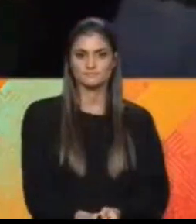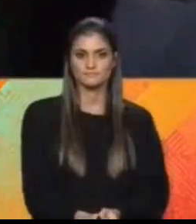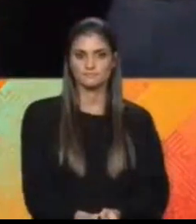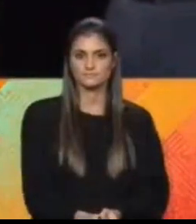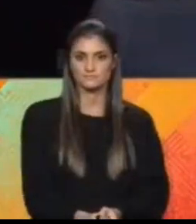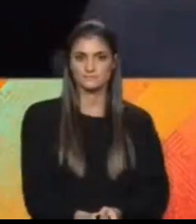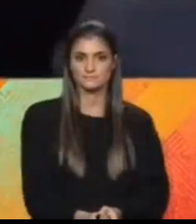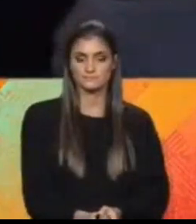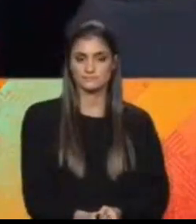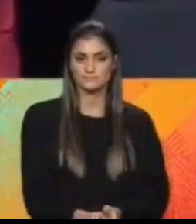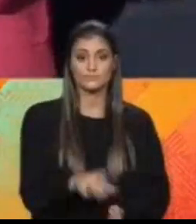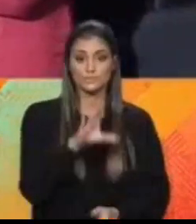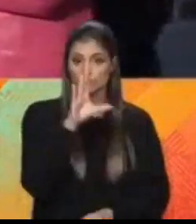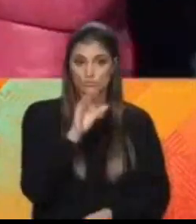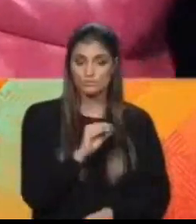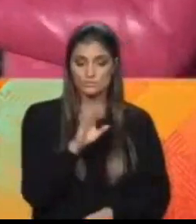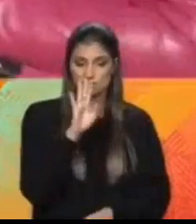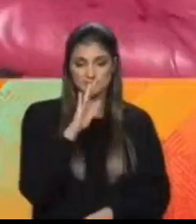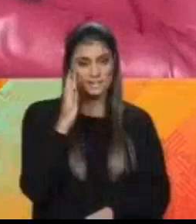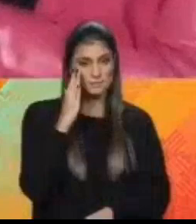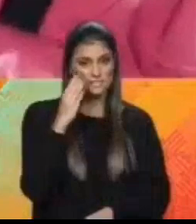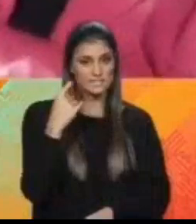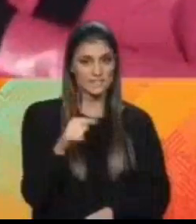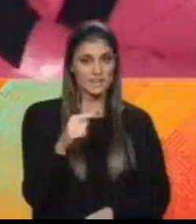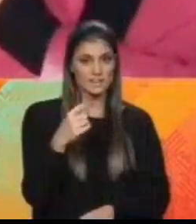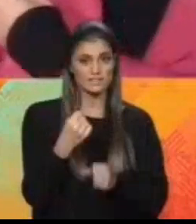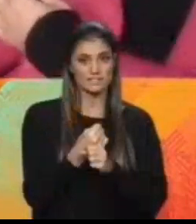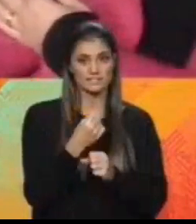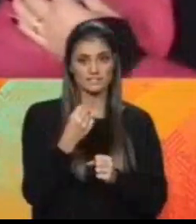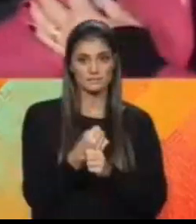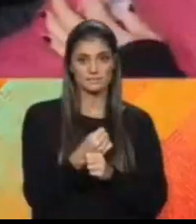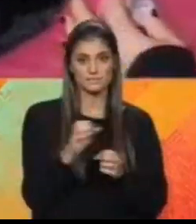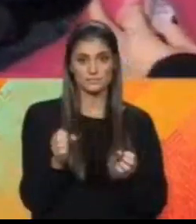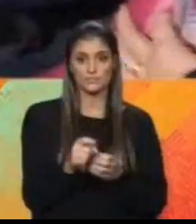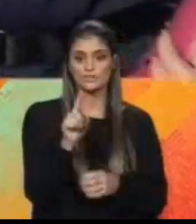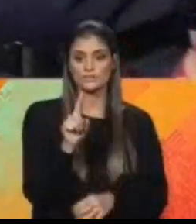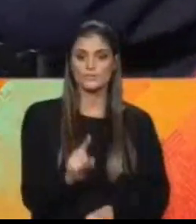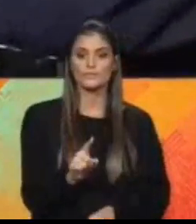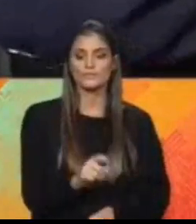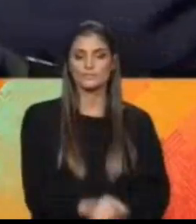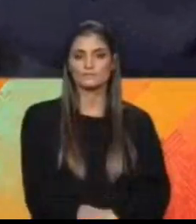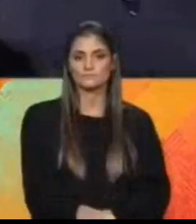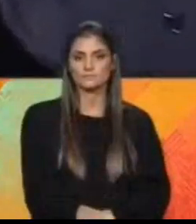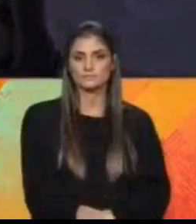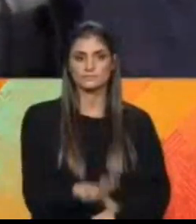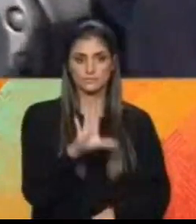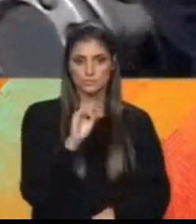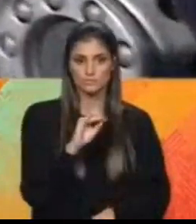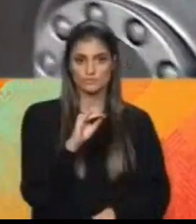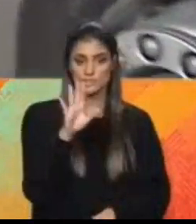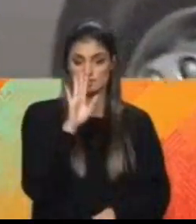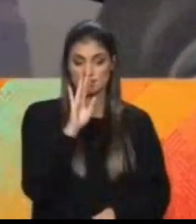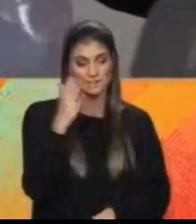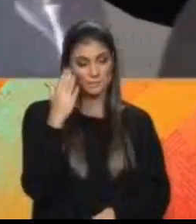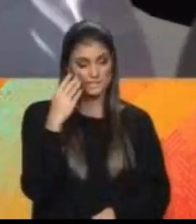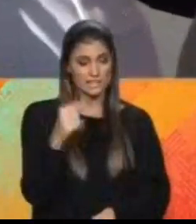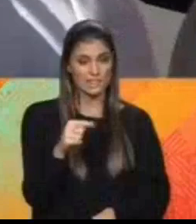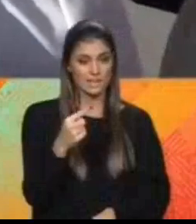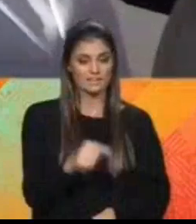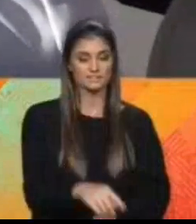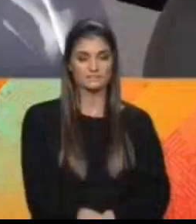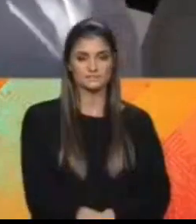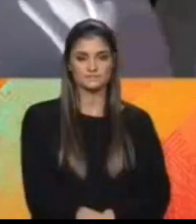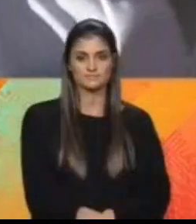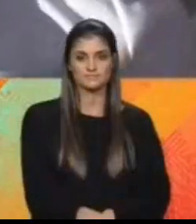Não sei se seria capaz de trabalhar na passagem de ano. Não sei se seria